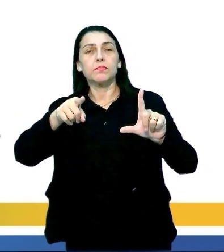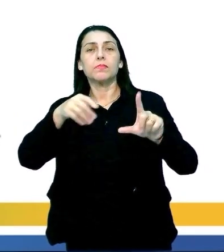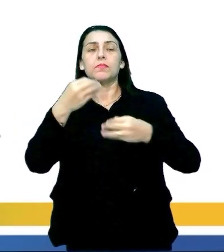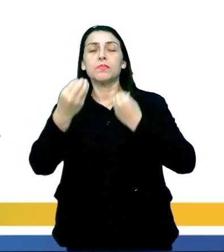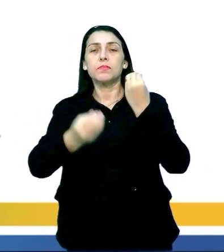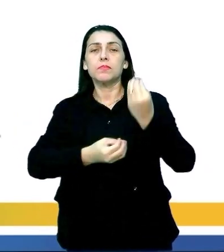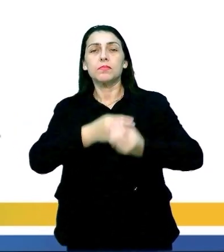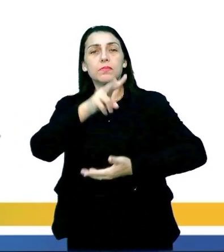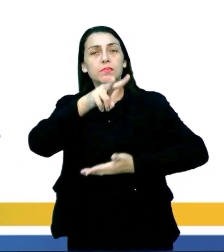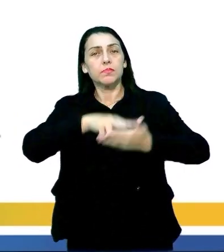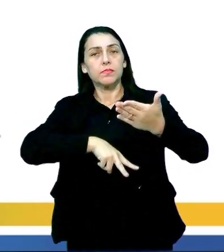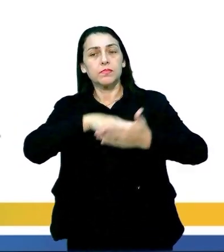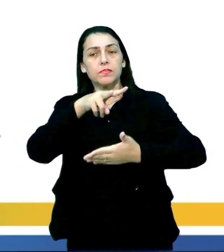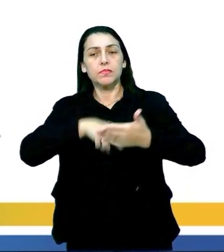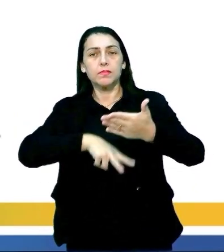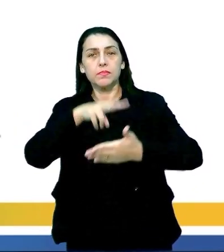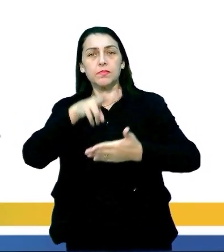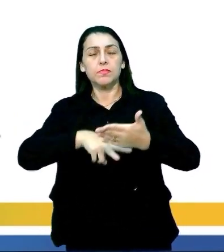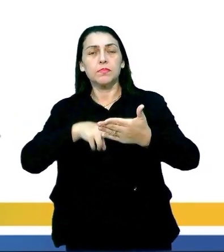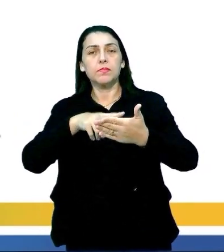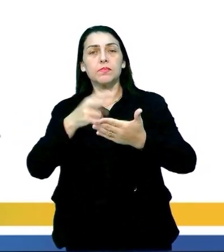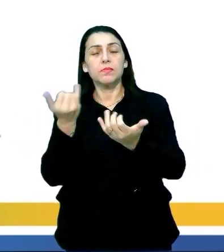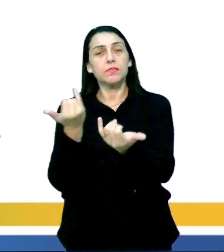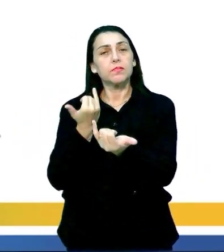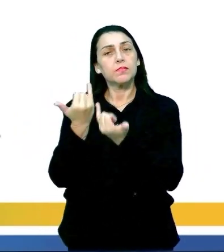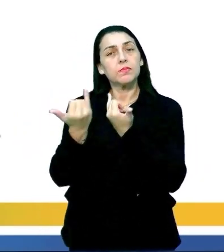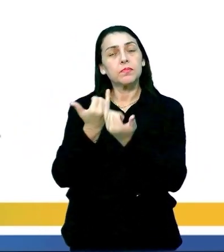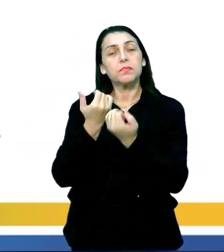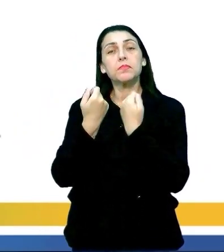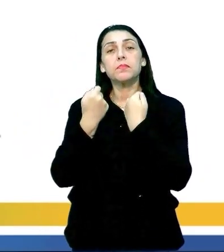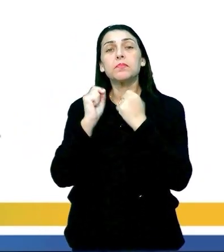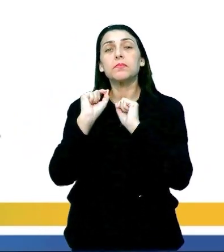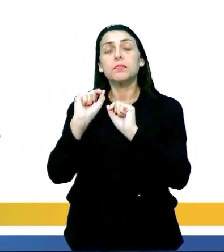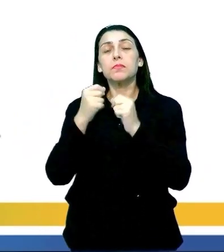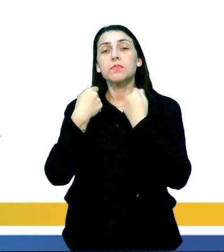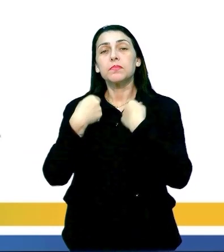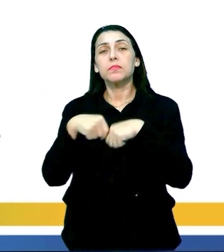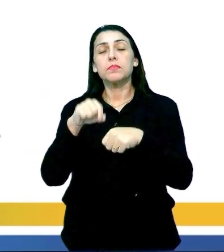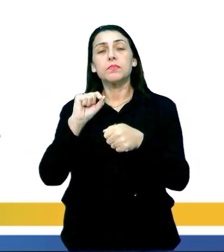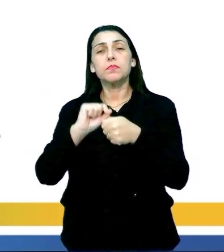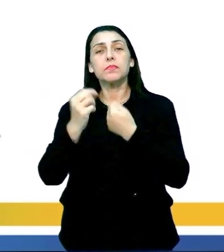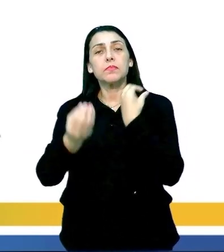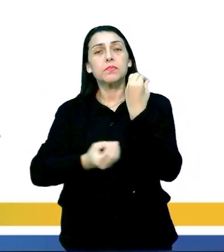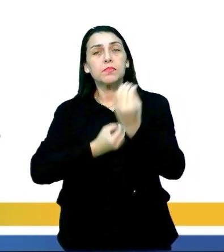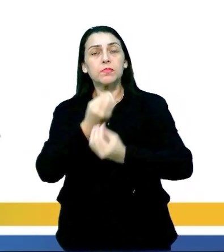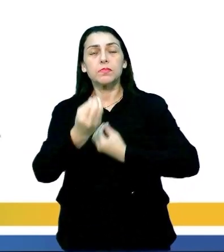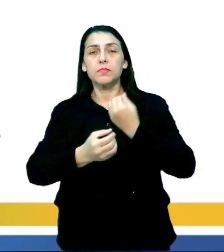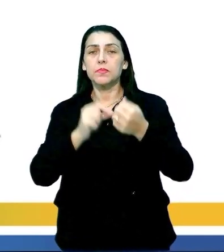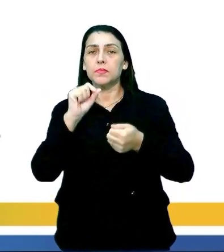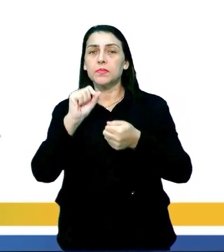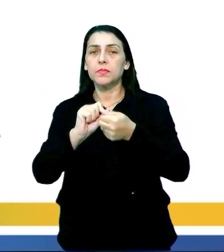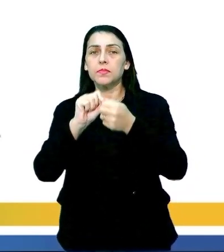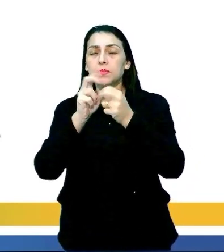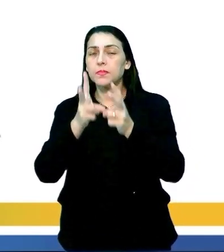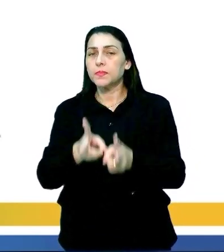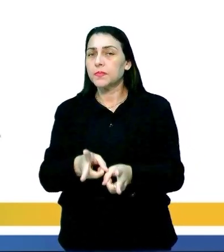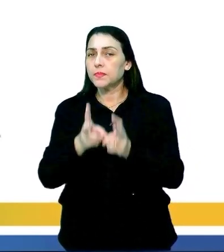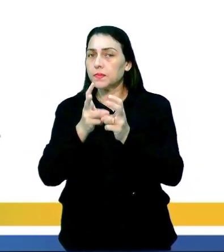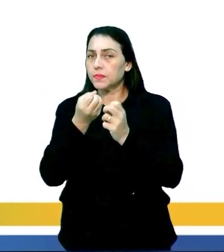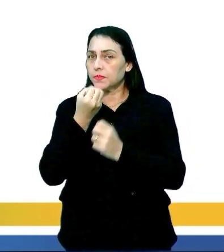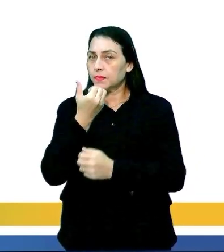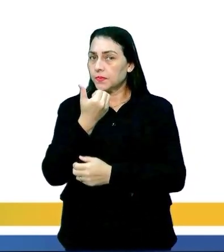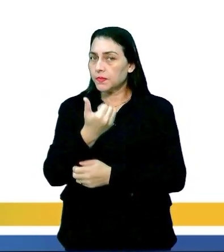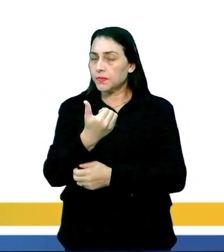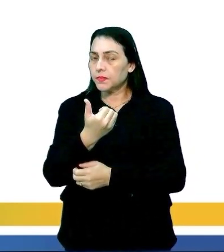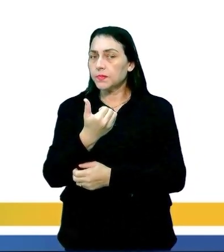a leitura, ela vai dizer o que tem que fazer e como ser feito. Então observem. Tudo